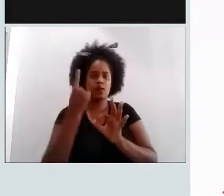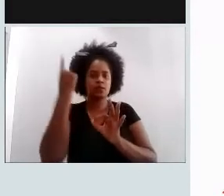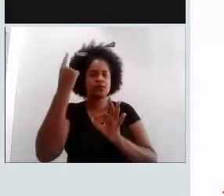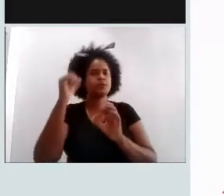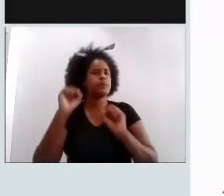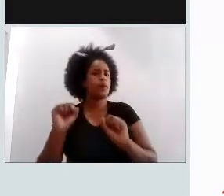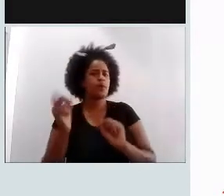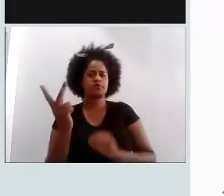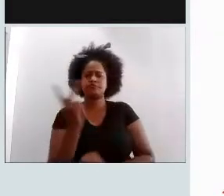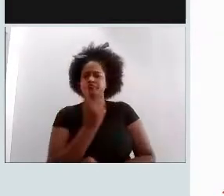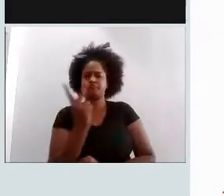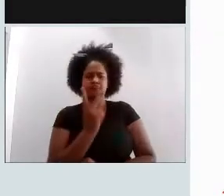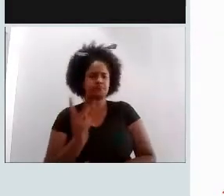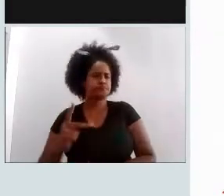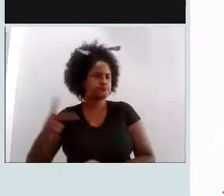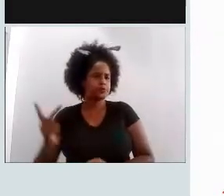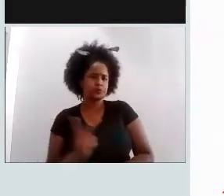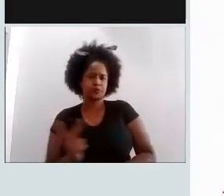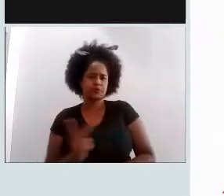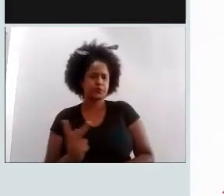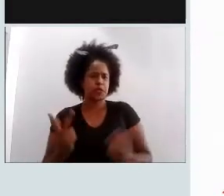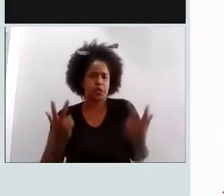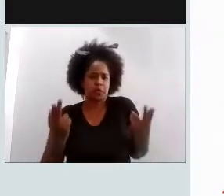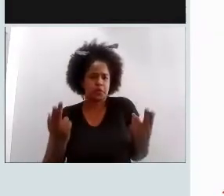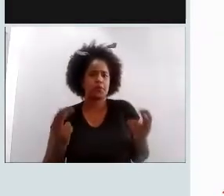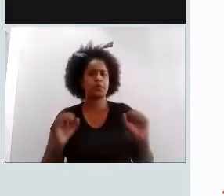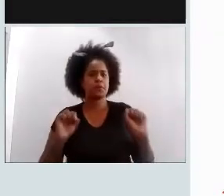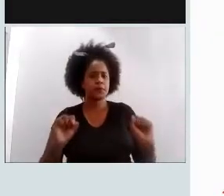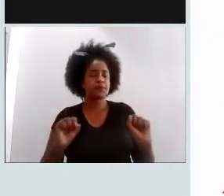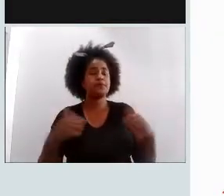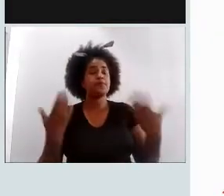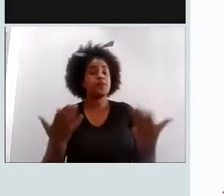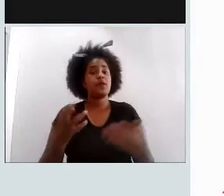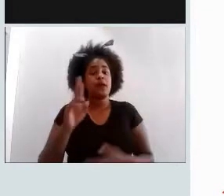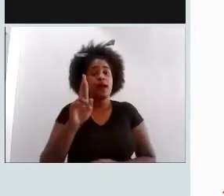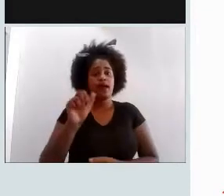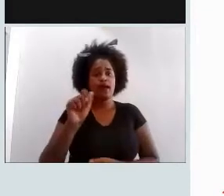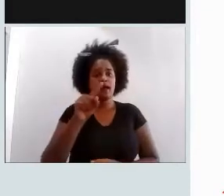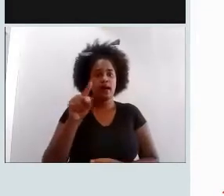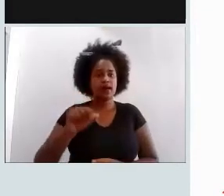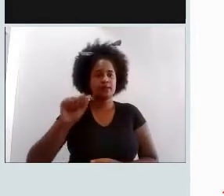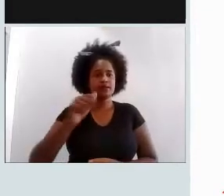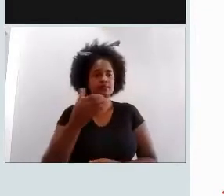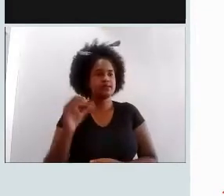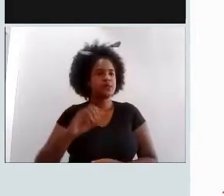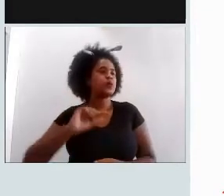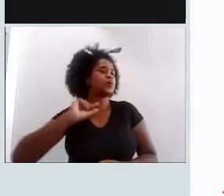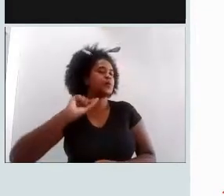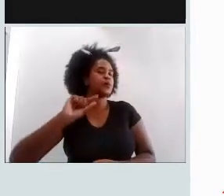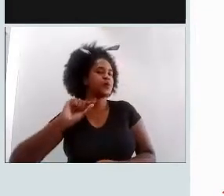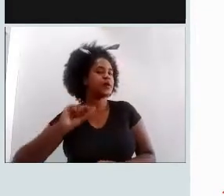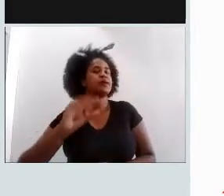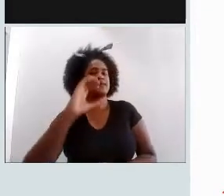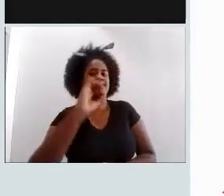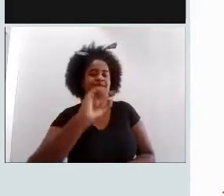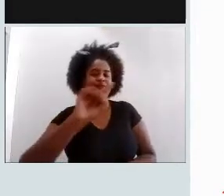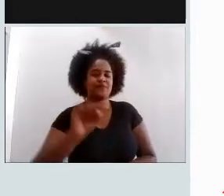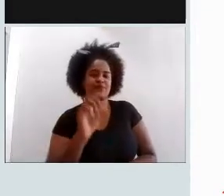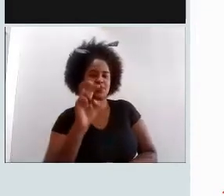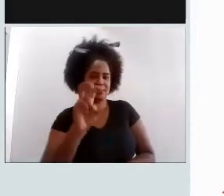razão de semelhança entre essas duas figuras é 0,5, certo?